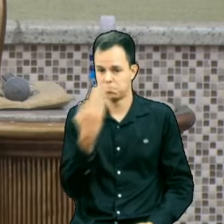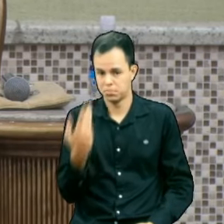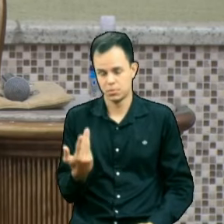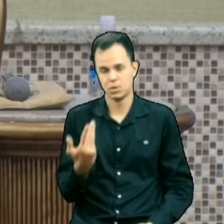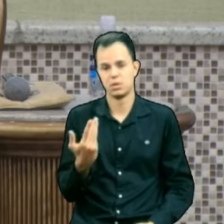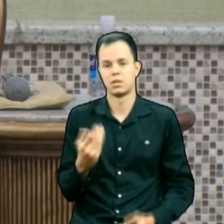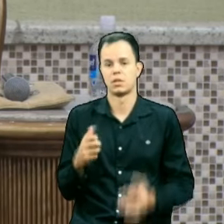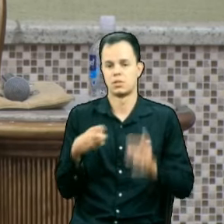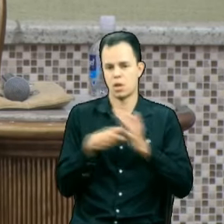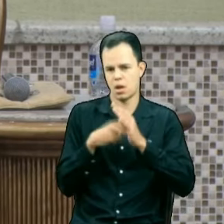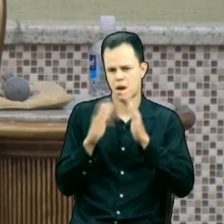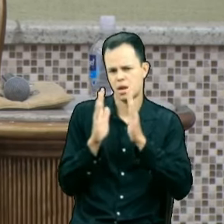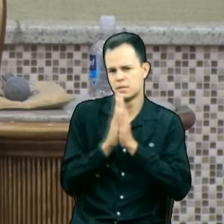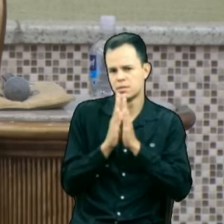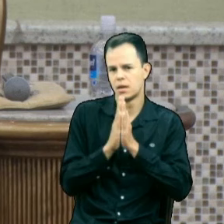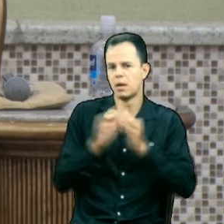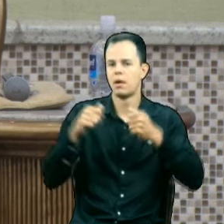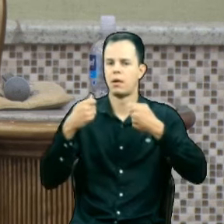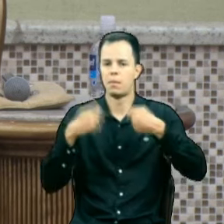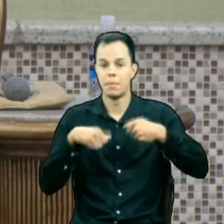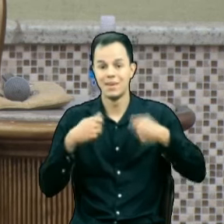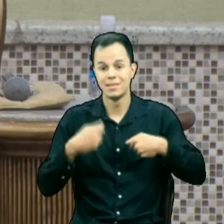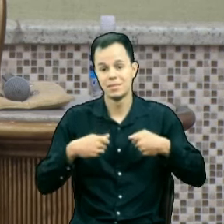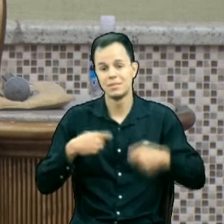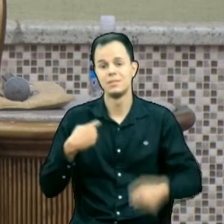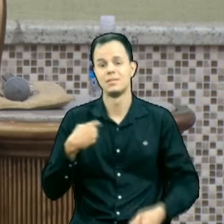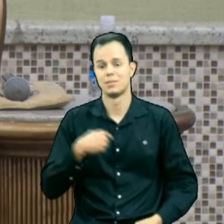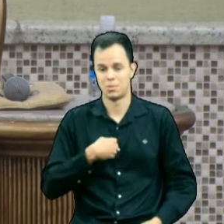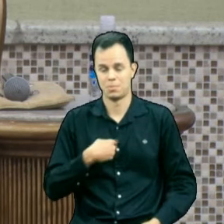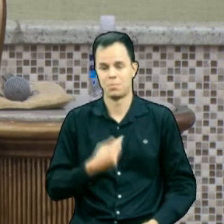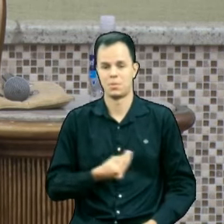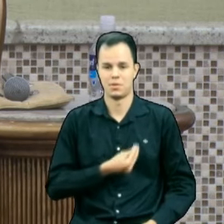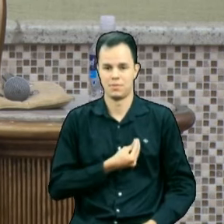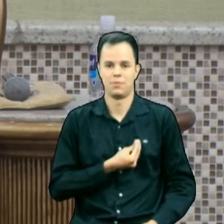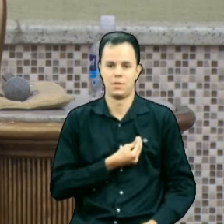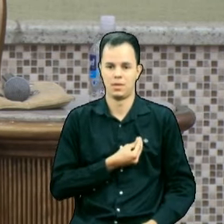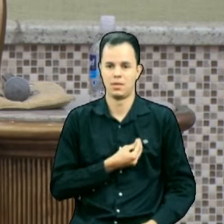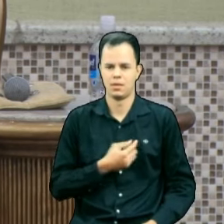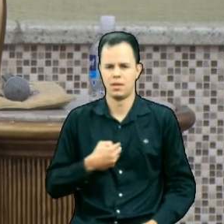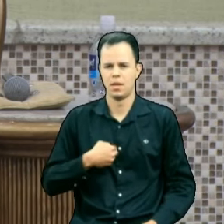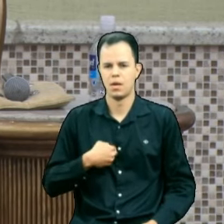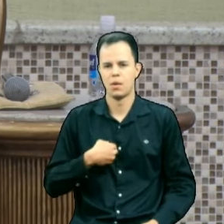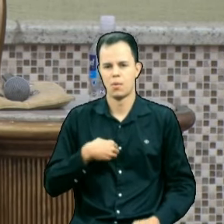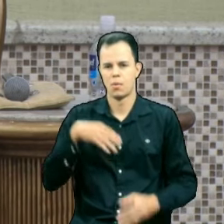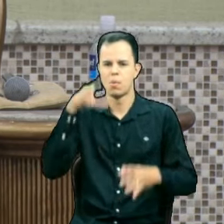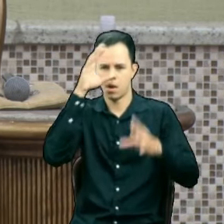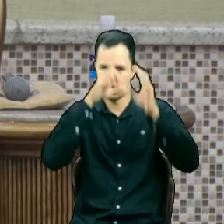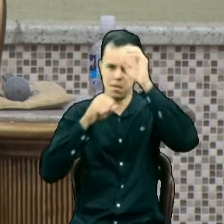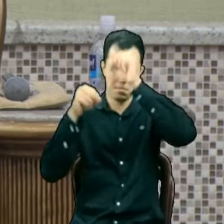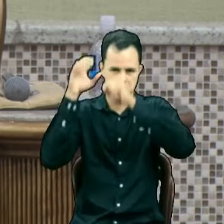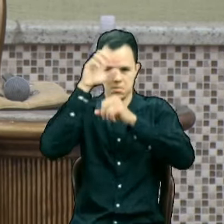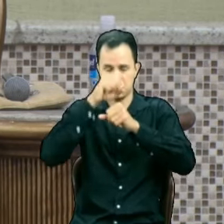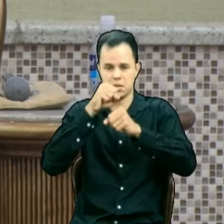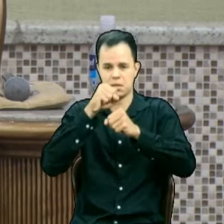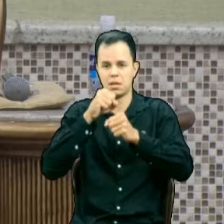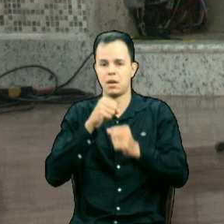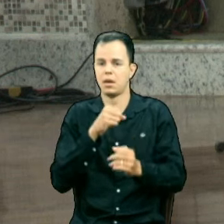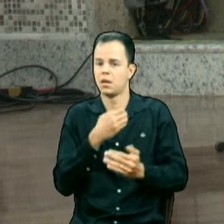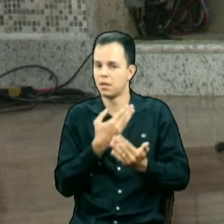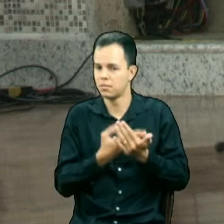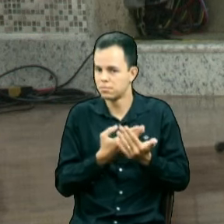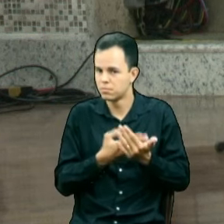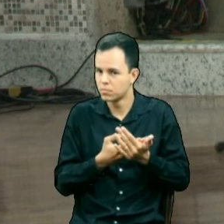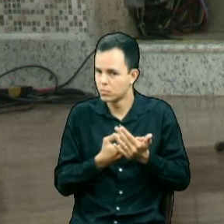porque eu preciso disso da minha vida e essa é uma lição que eu posso extrair daqui sem forçar muito